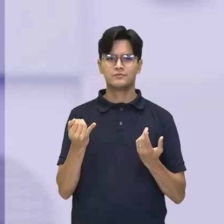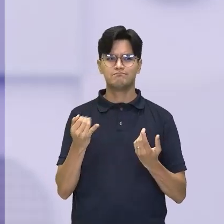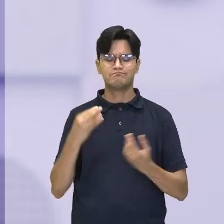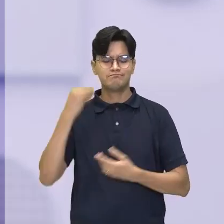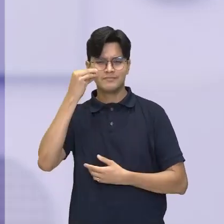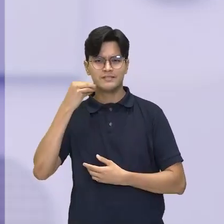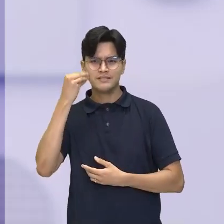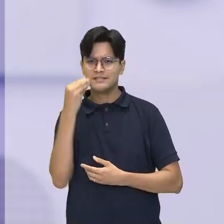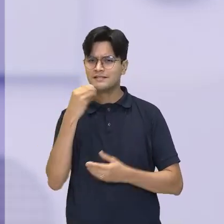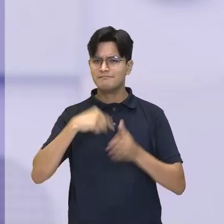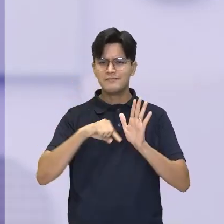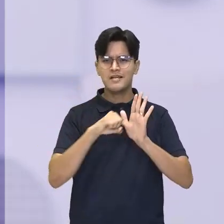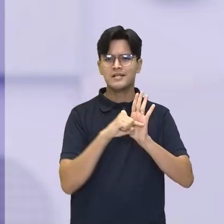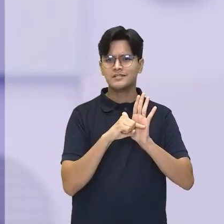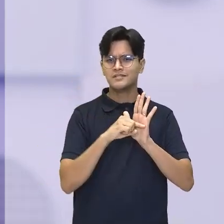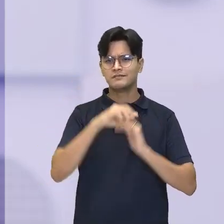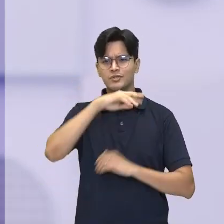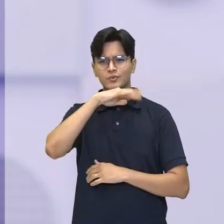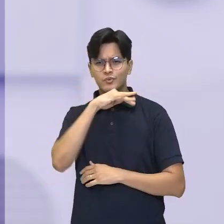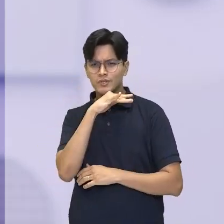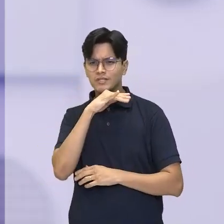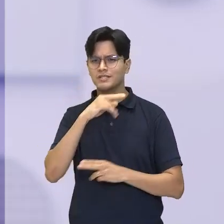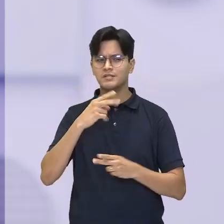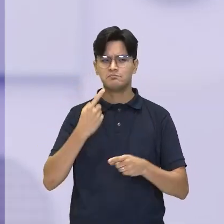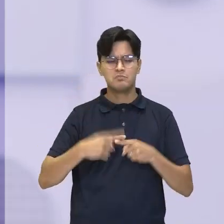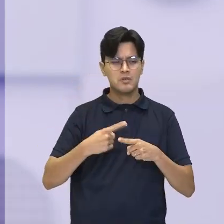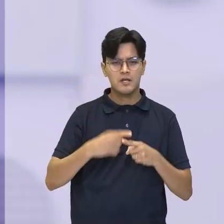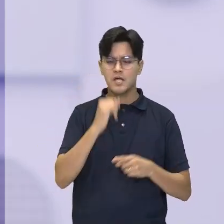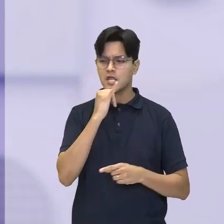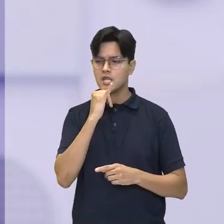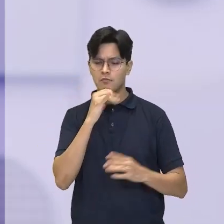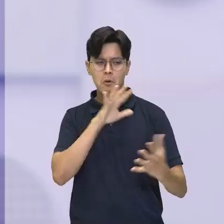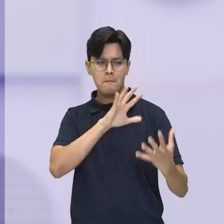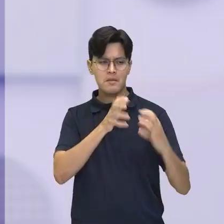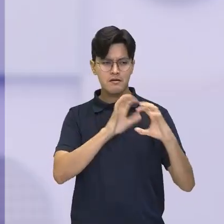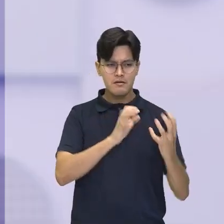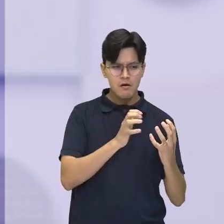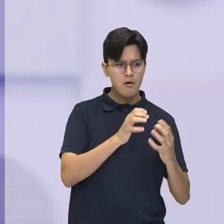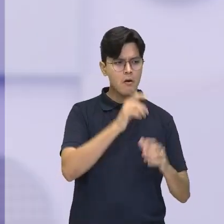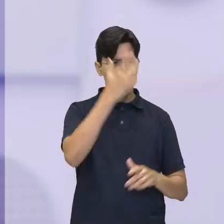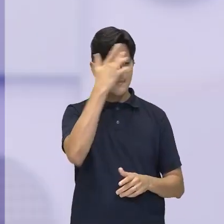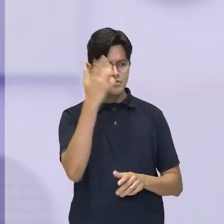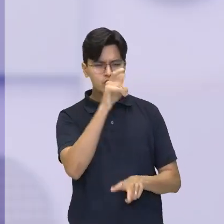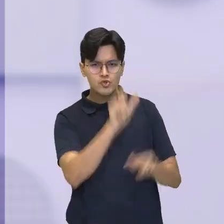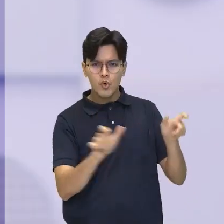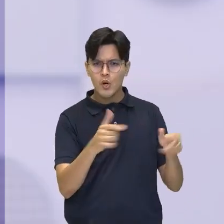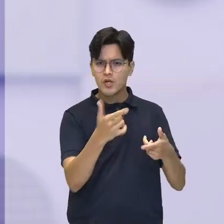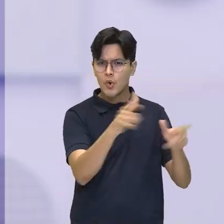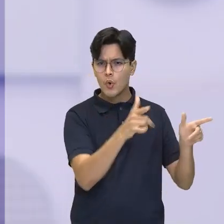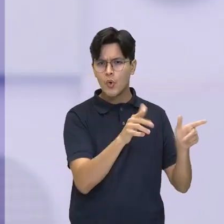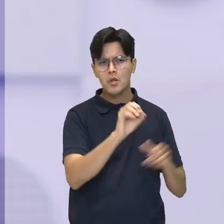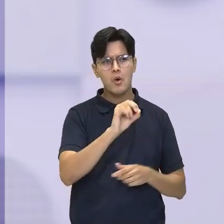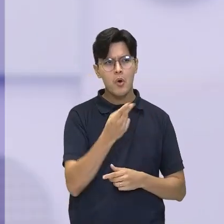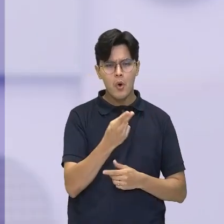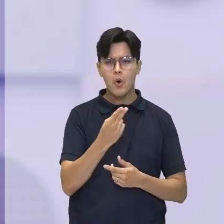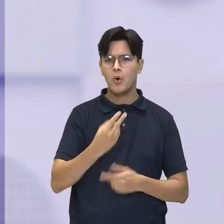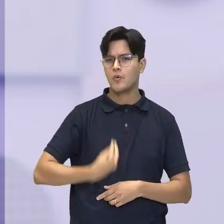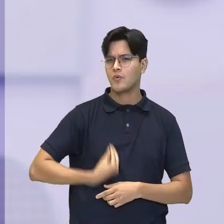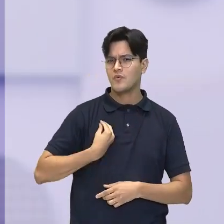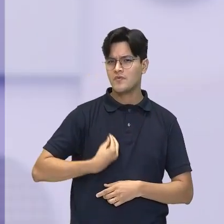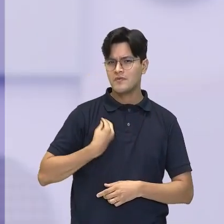brigaram, porque foram feridas, porque estão doentes, porque estão desempregadas, estão passando